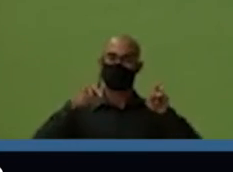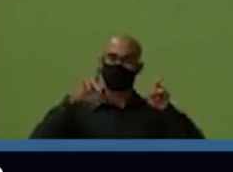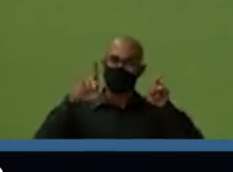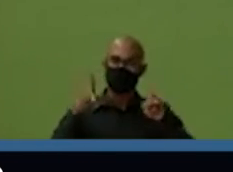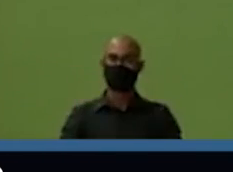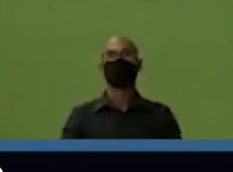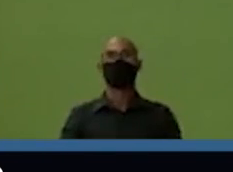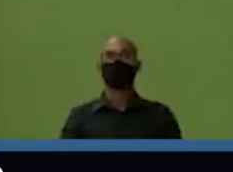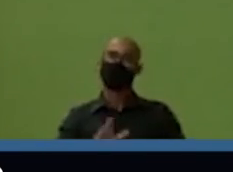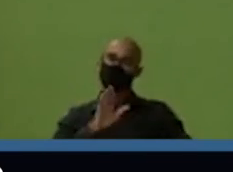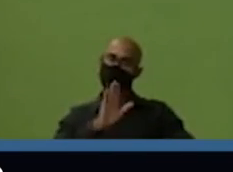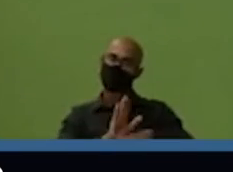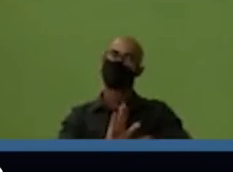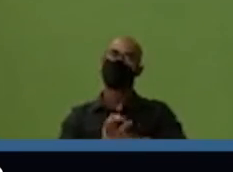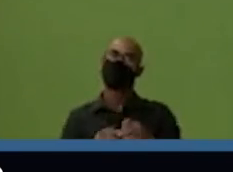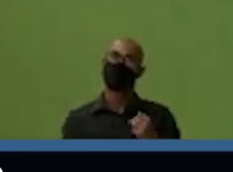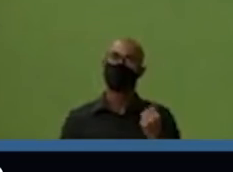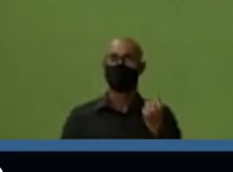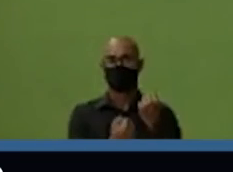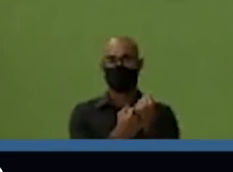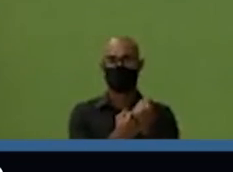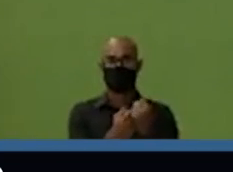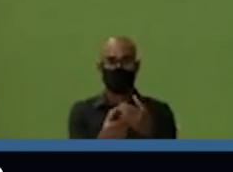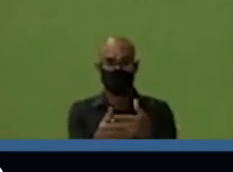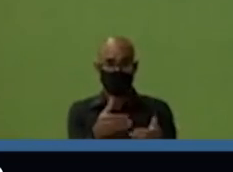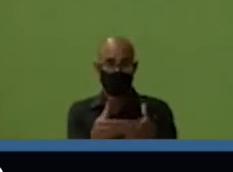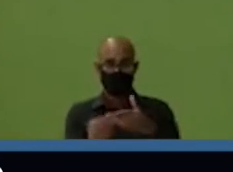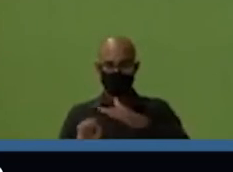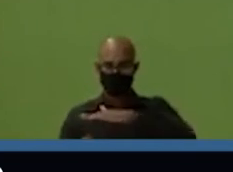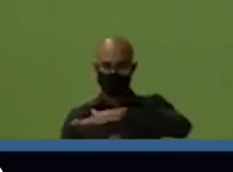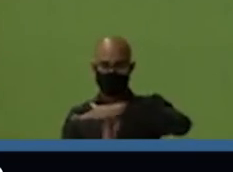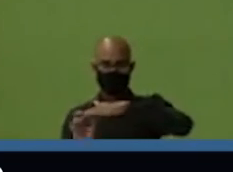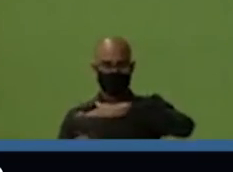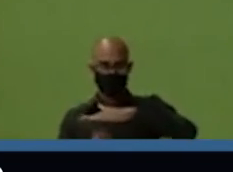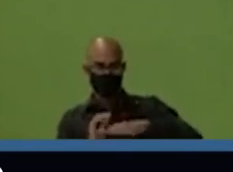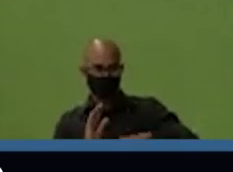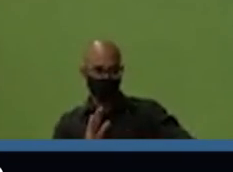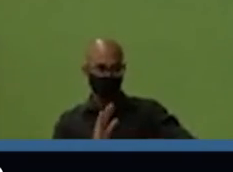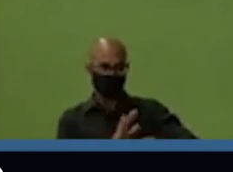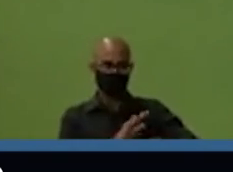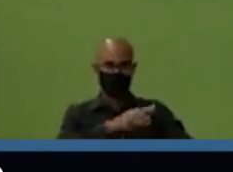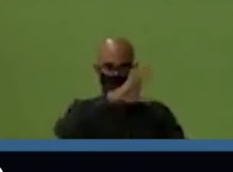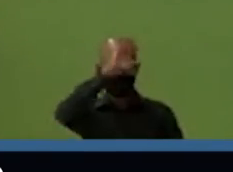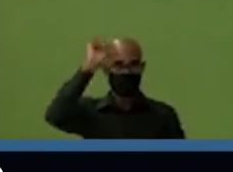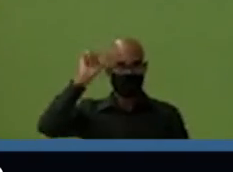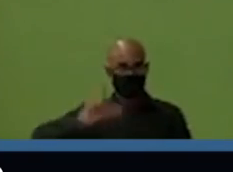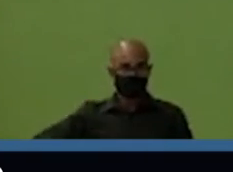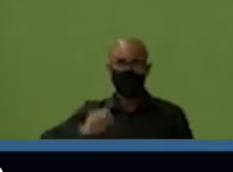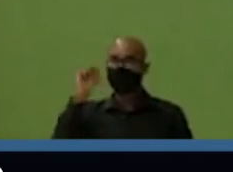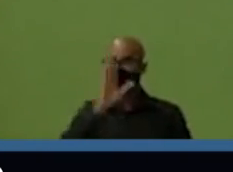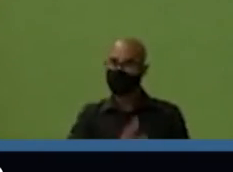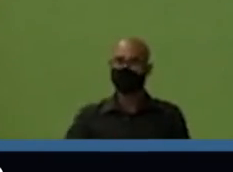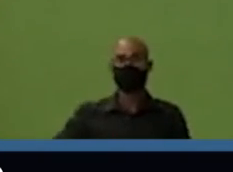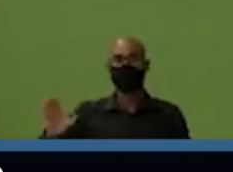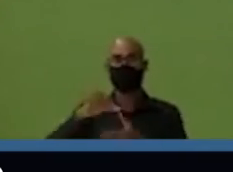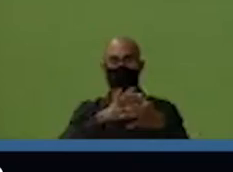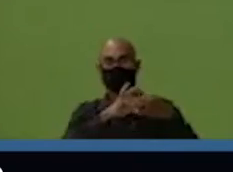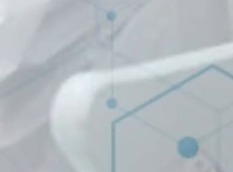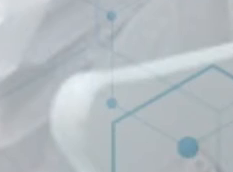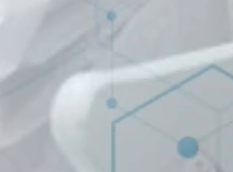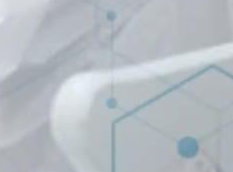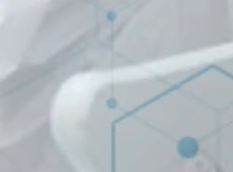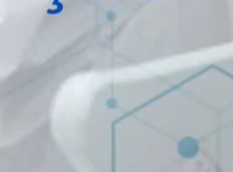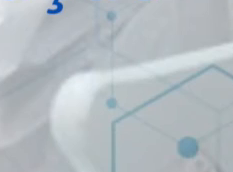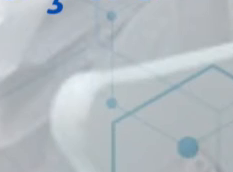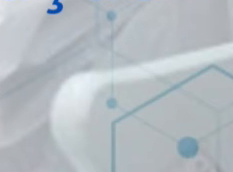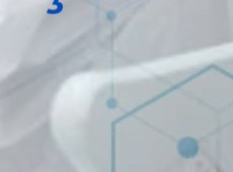de qualquer empresa que queira ajudar o Mato Grosso do Sul e ajudar o Brasil, logicamente, nós haveremos de fazer essa